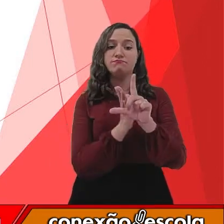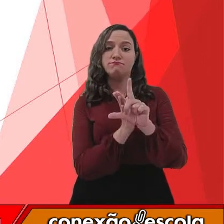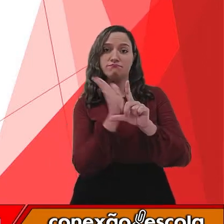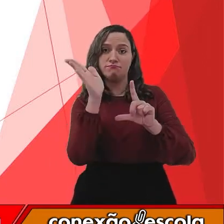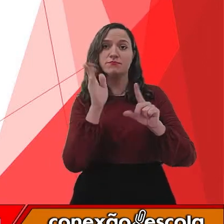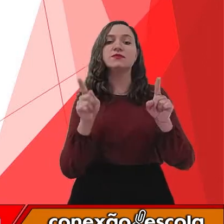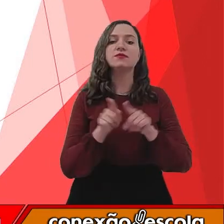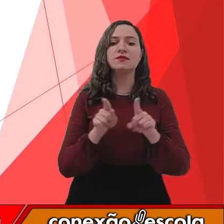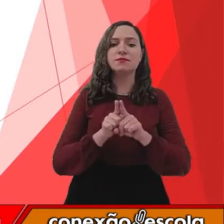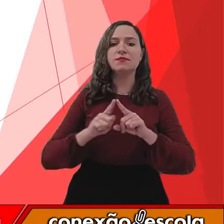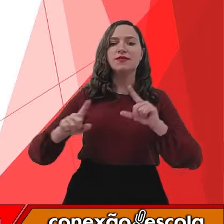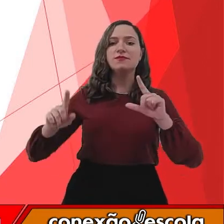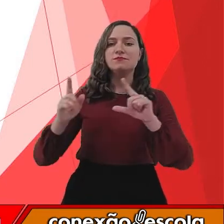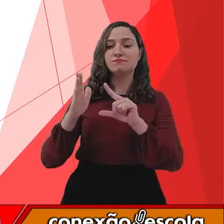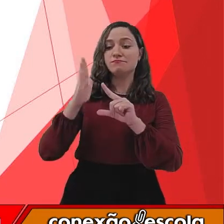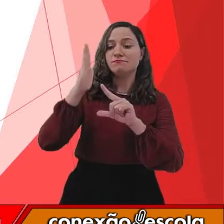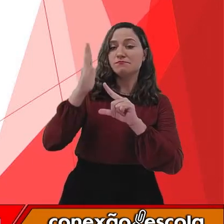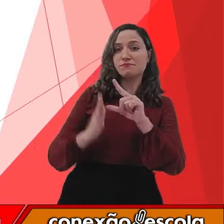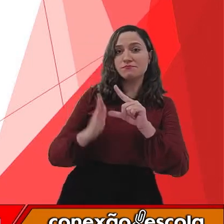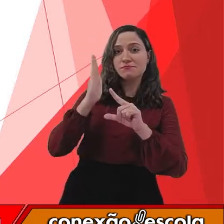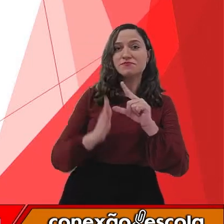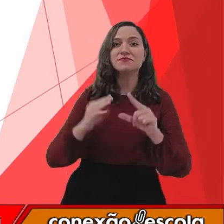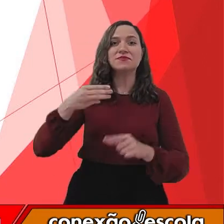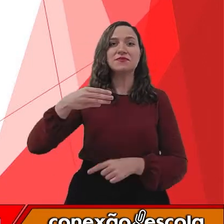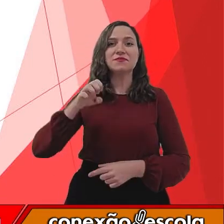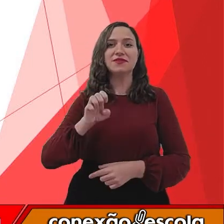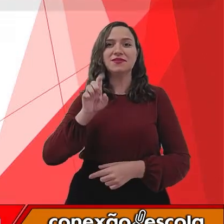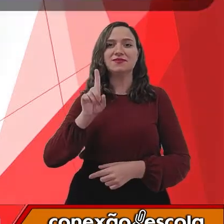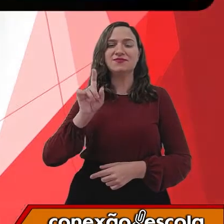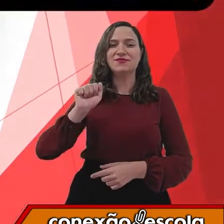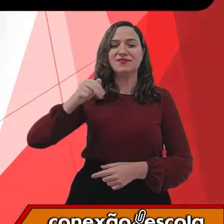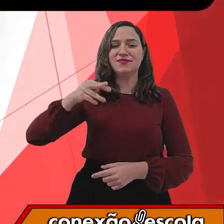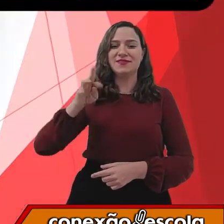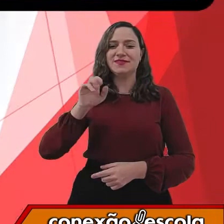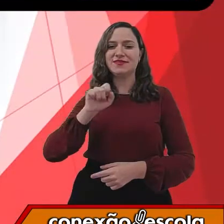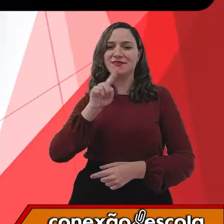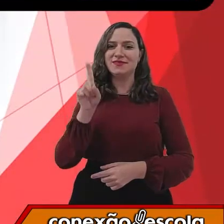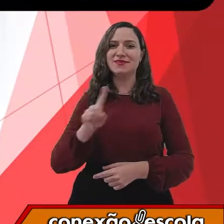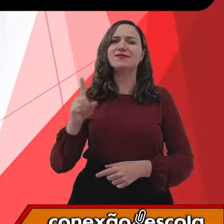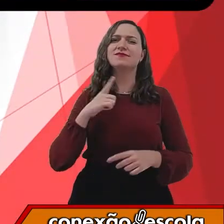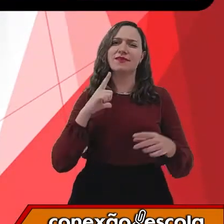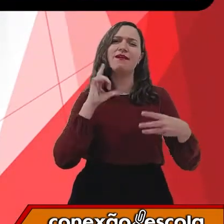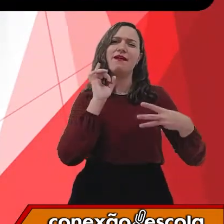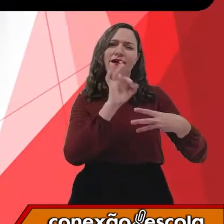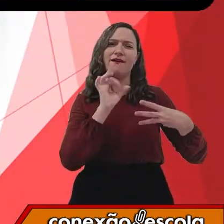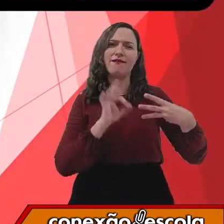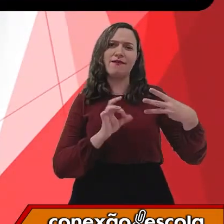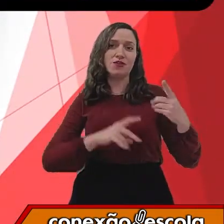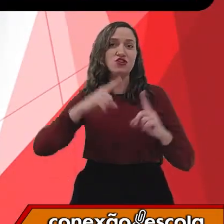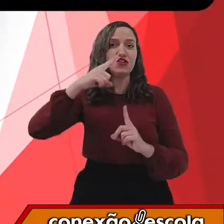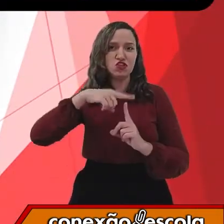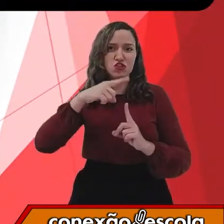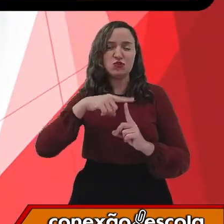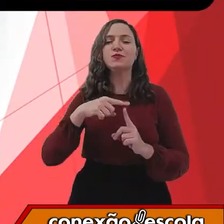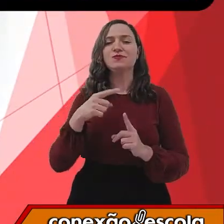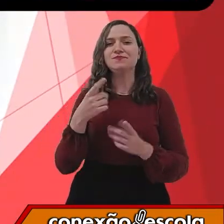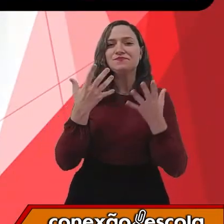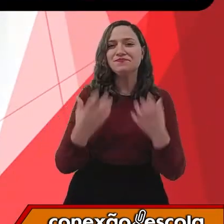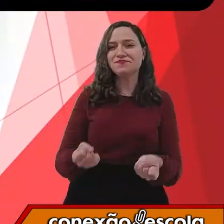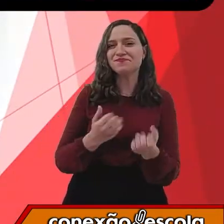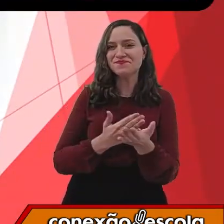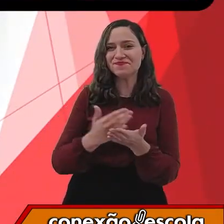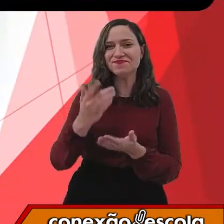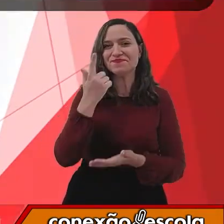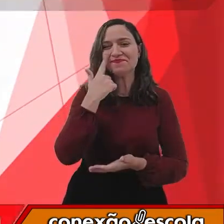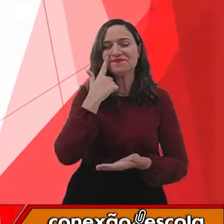mediatriz e o circuncentro. Então, vamos começar. Aqui nós temos um